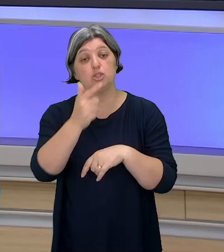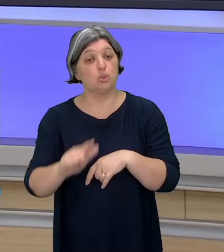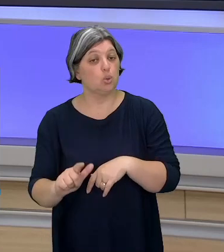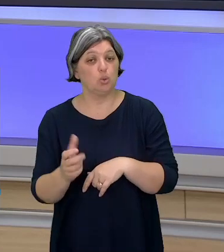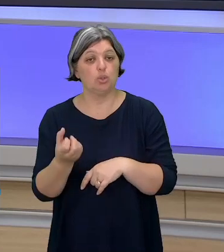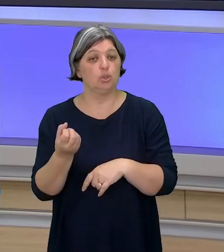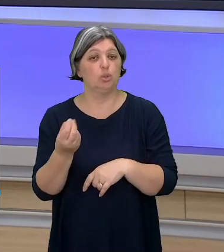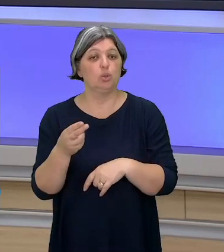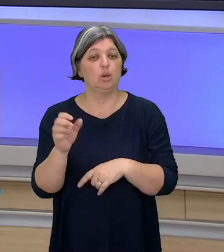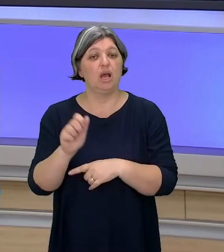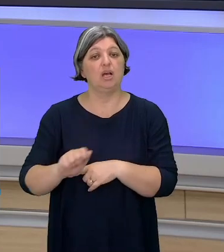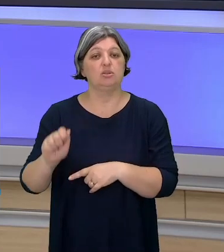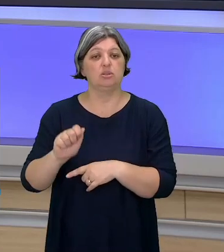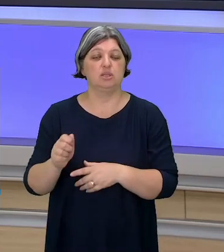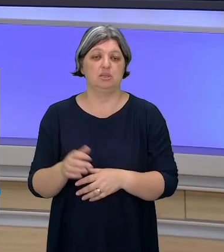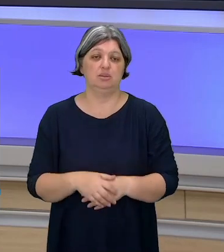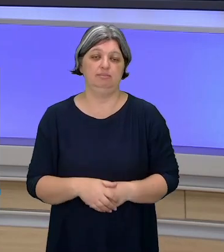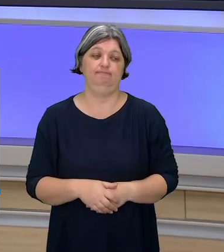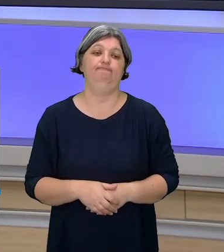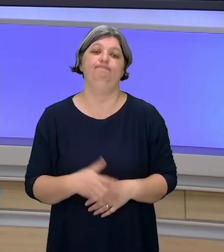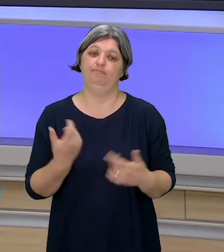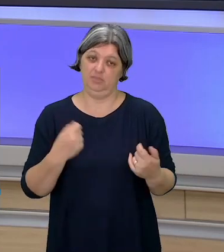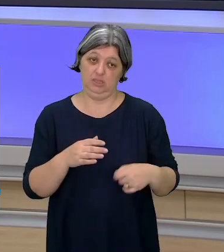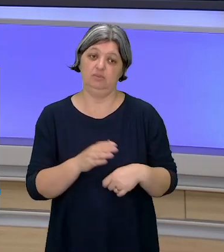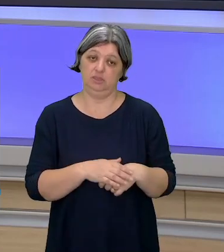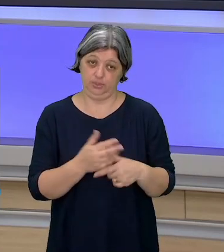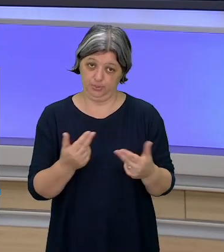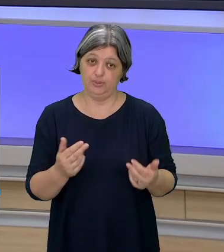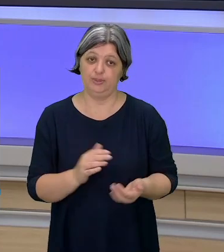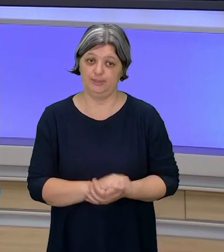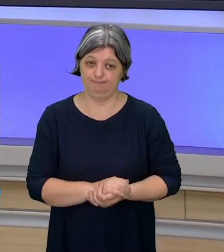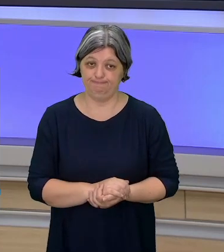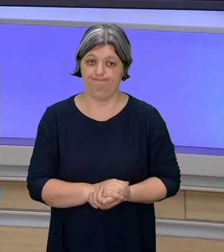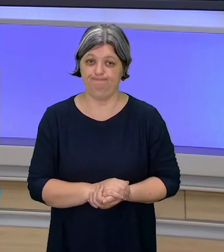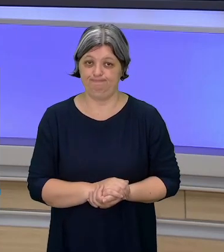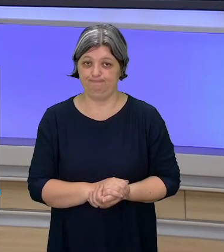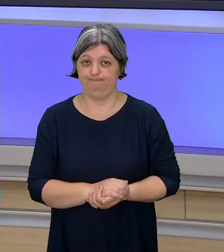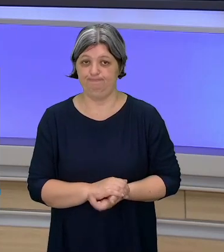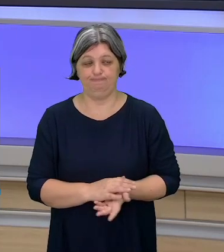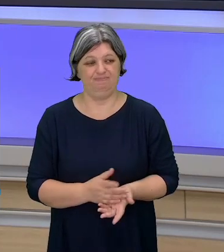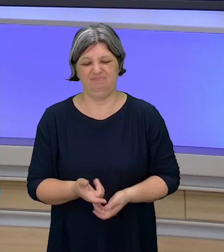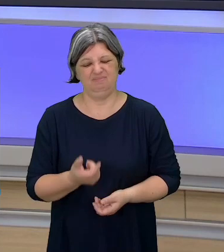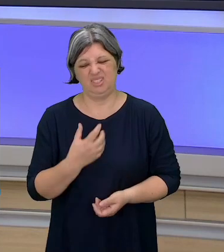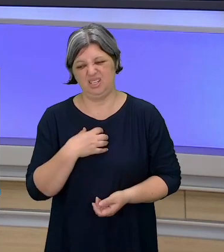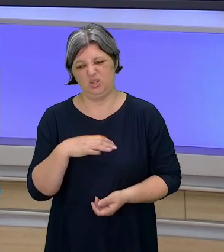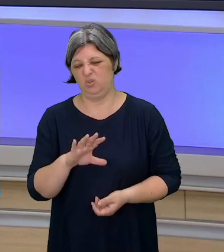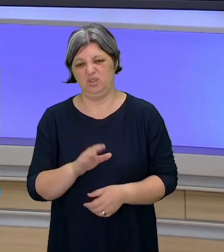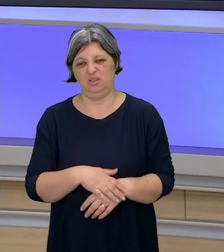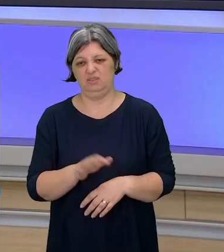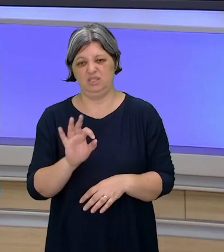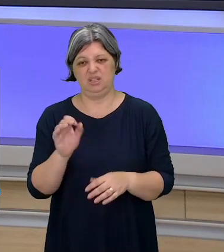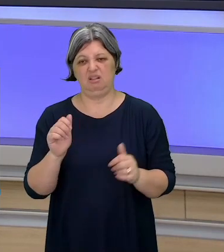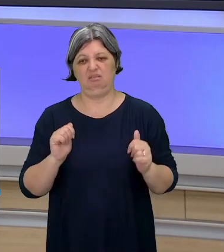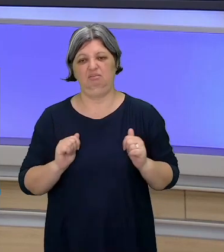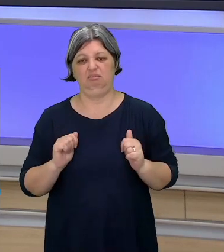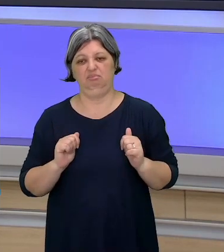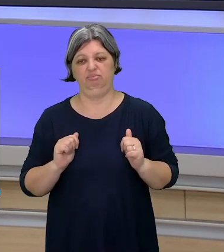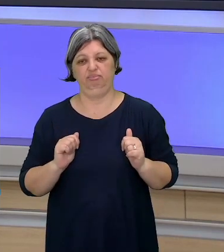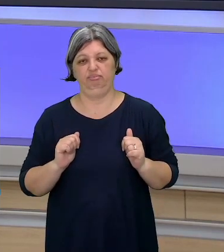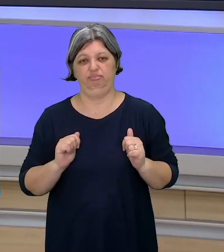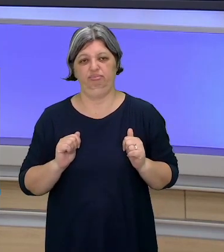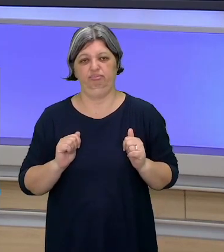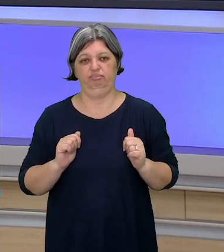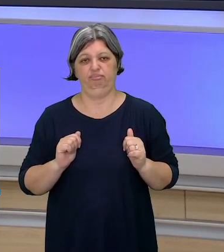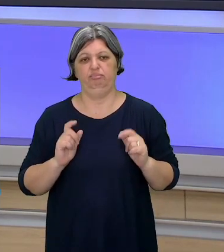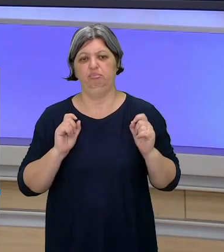uma associação, cara, a gente vai ter que fazer alguma coisa. Mas eu não tô afim de fazer nada. E a única pessoa que pode me obrigar